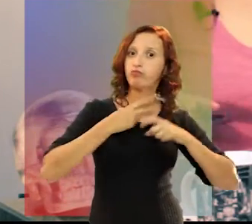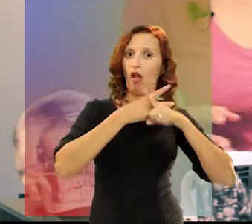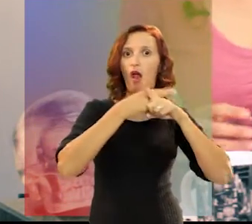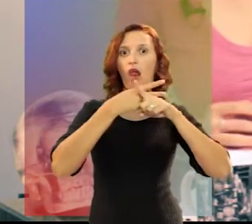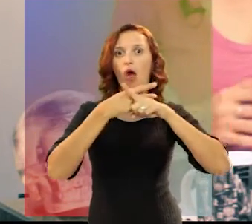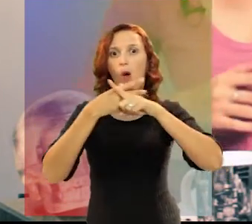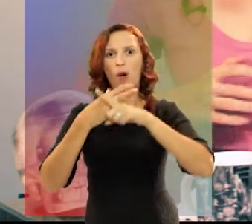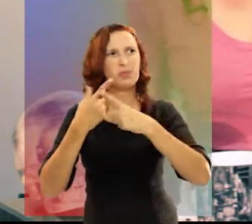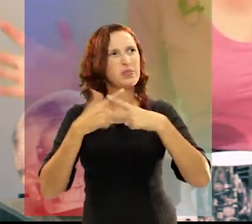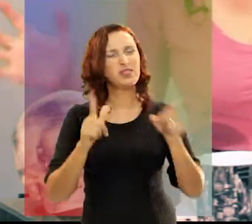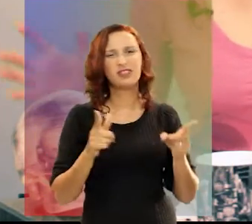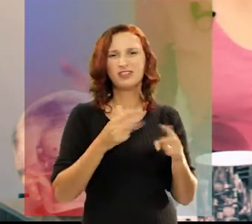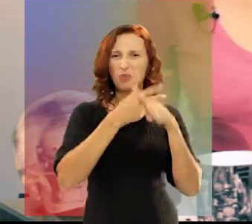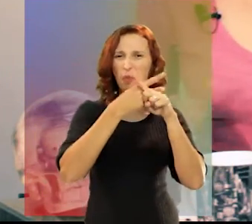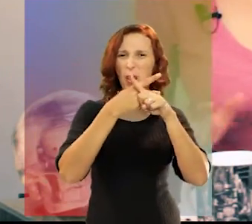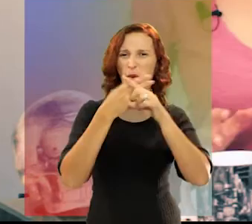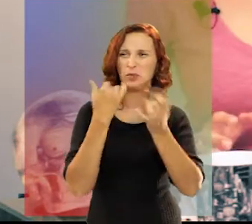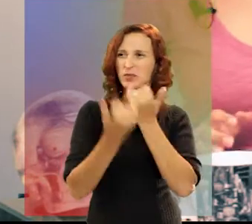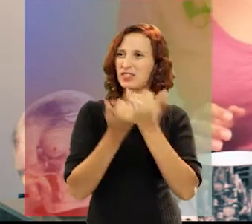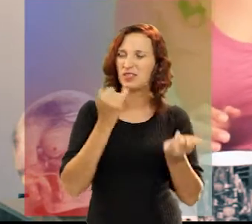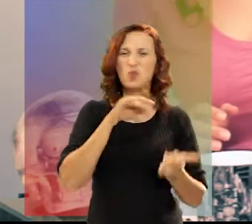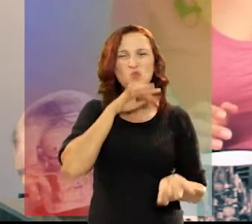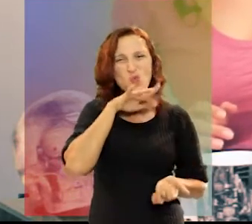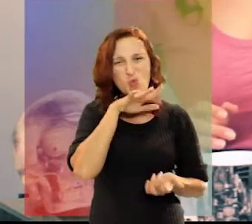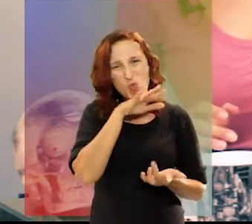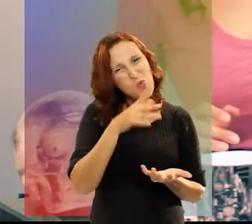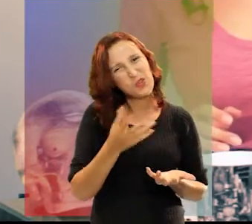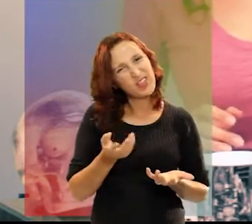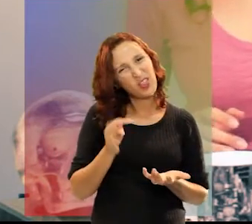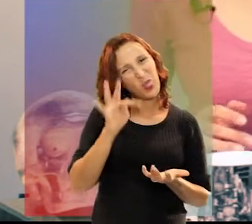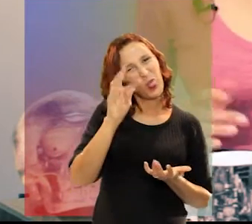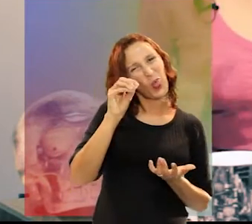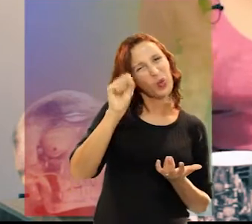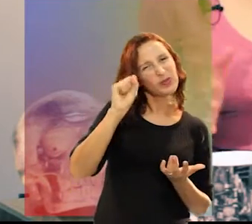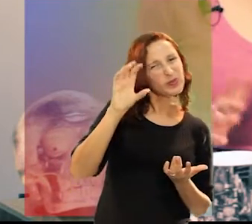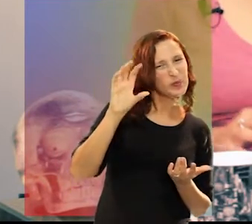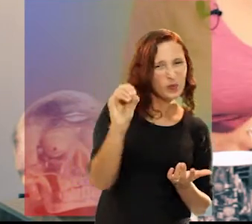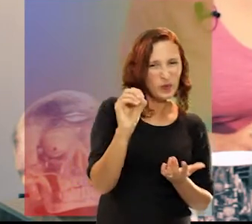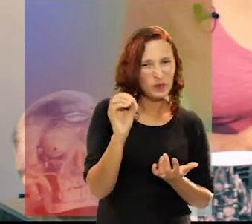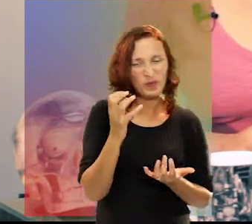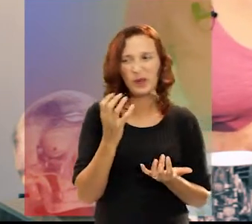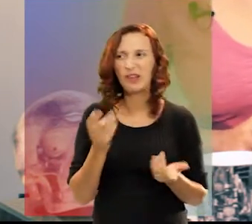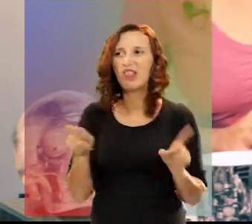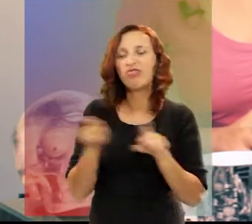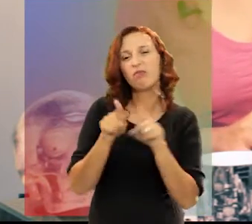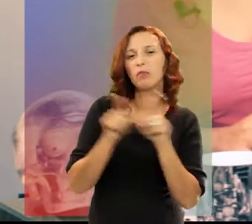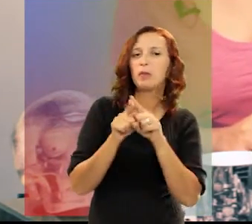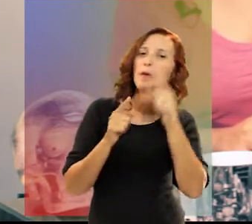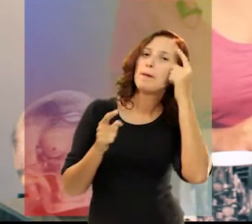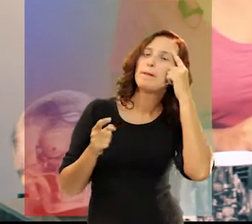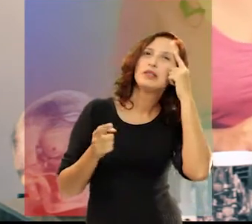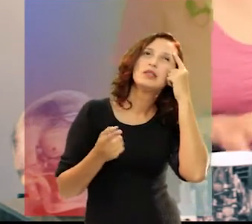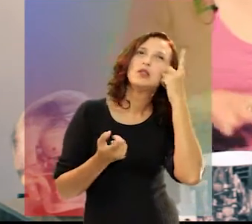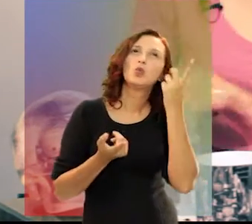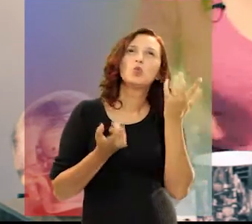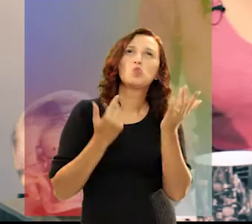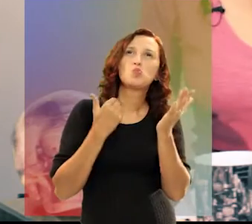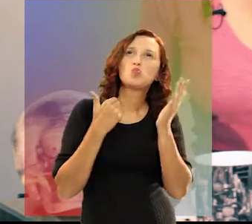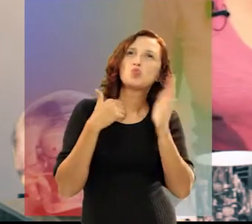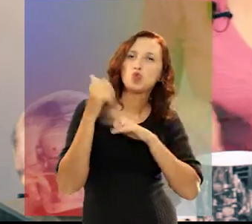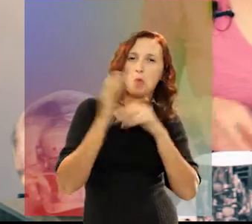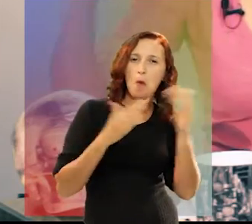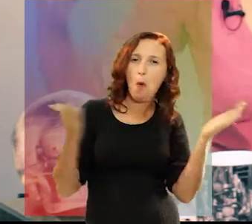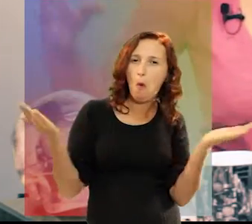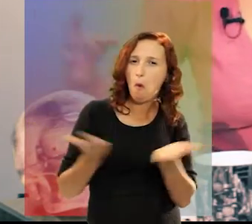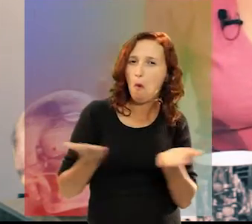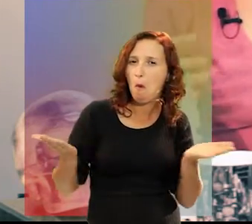são super-heróis toscos, né? Eles são arremedos dos super-heróis de verdade. Exatamente. E aí, pensando também na questão